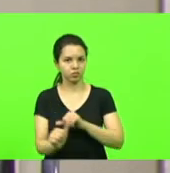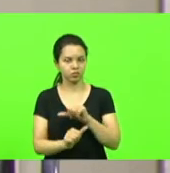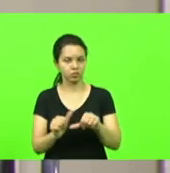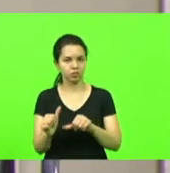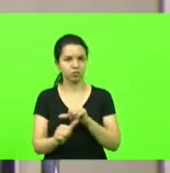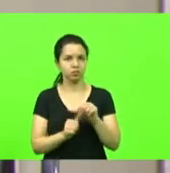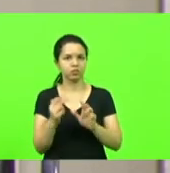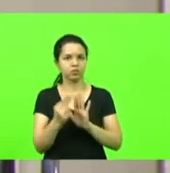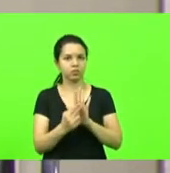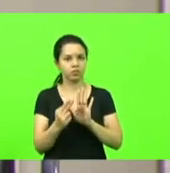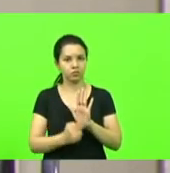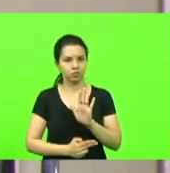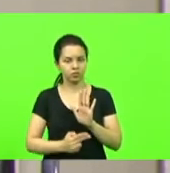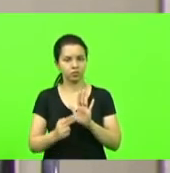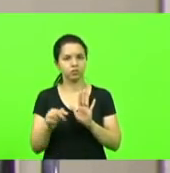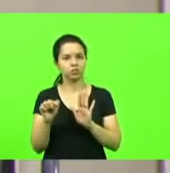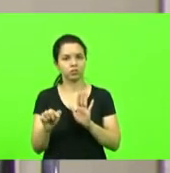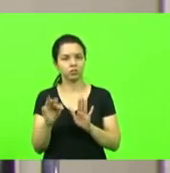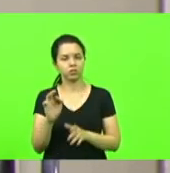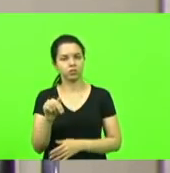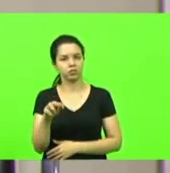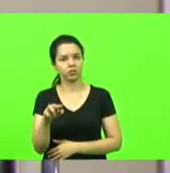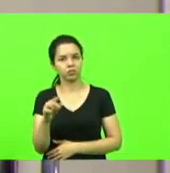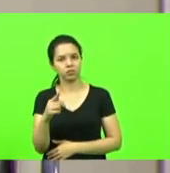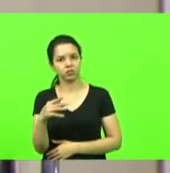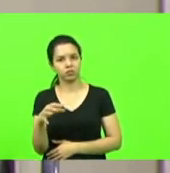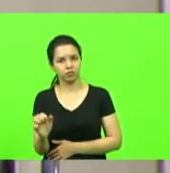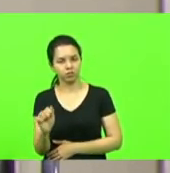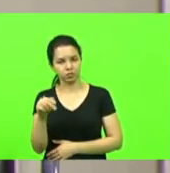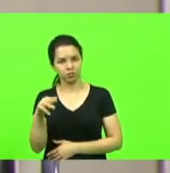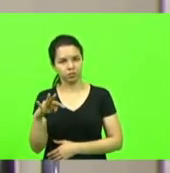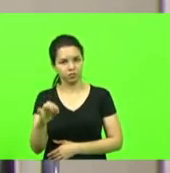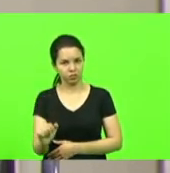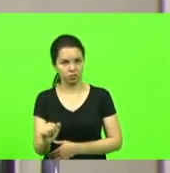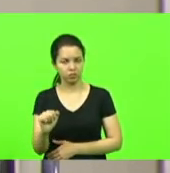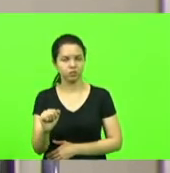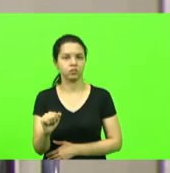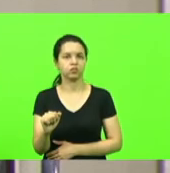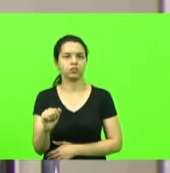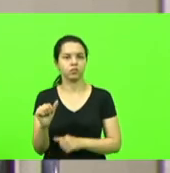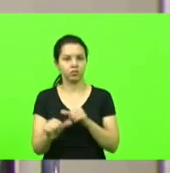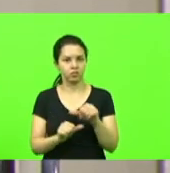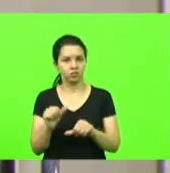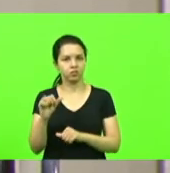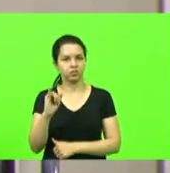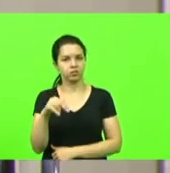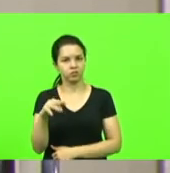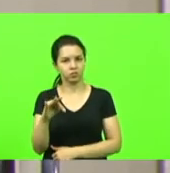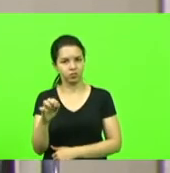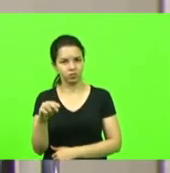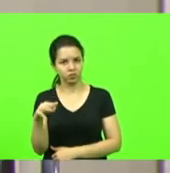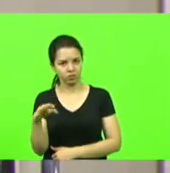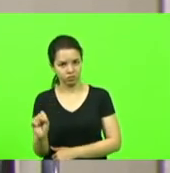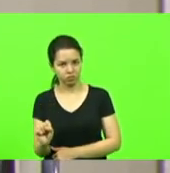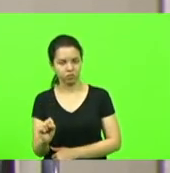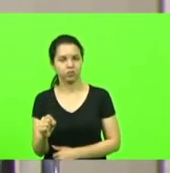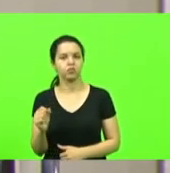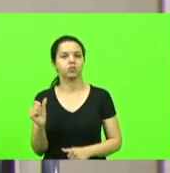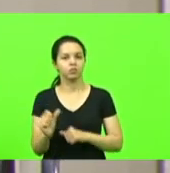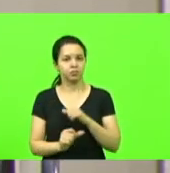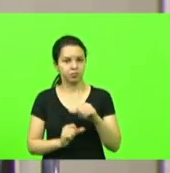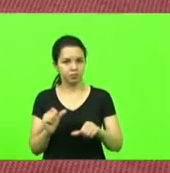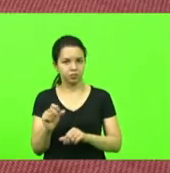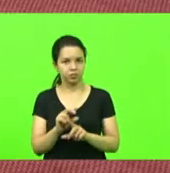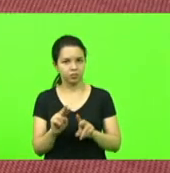denominação da Fundação Anita Garibaldi de Laguna para Instituto Cultural Anita Garibaldi de Laguna. Deputados que aprovam, permaneçam como se